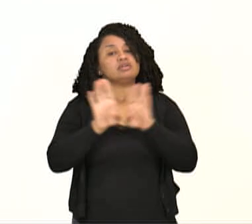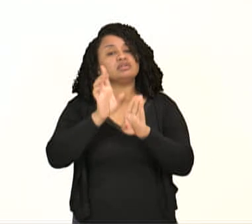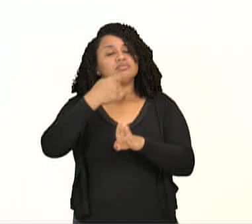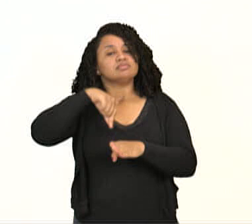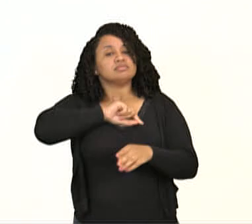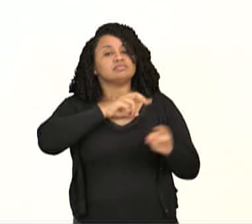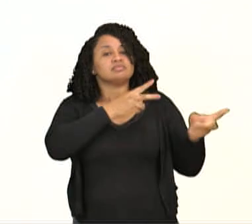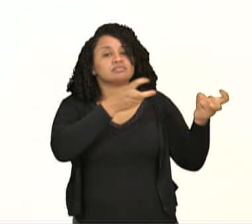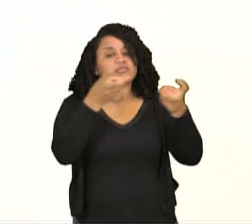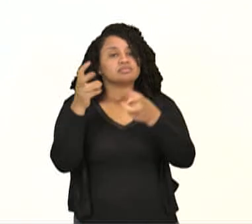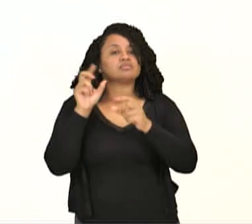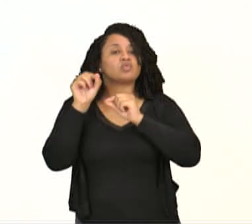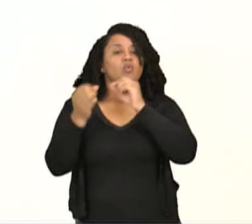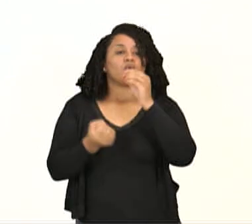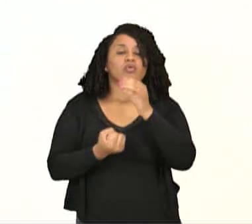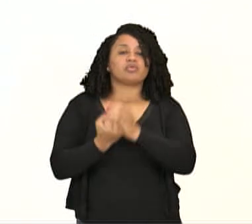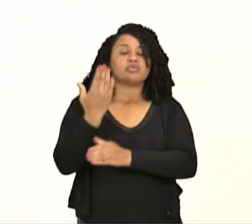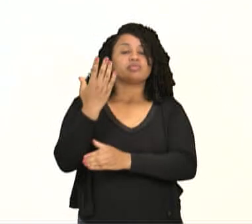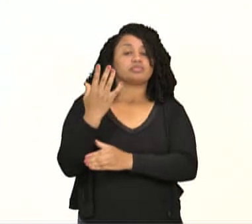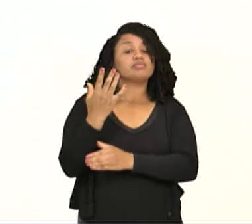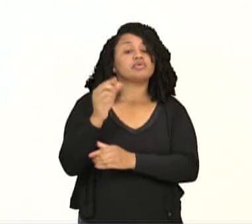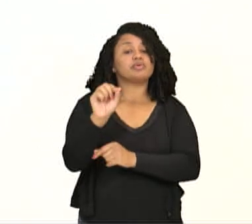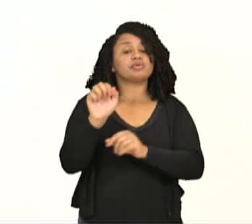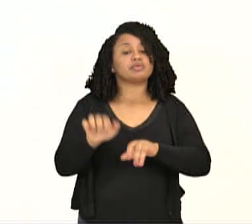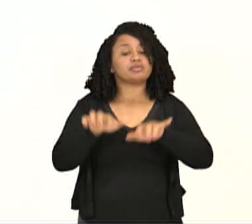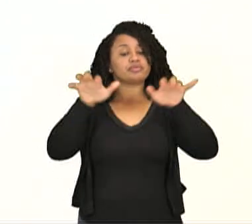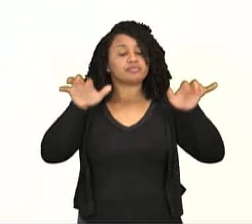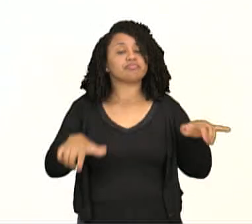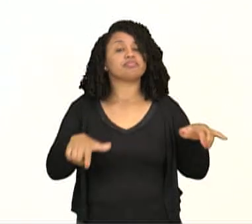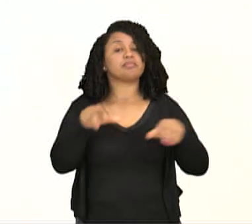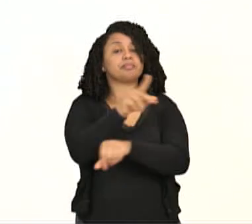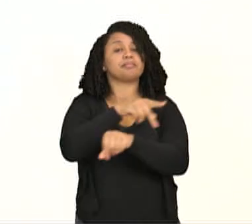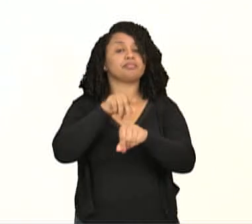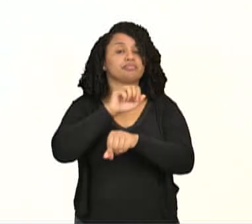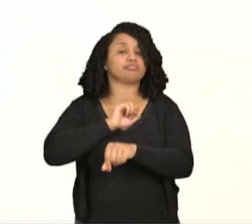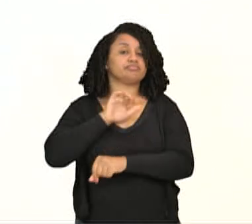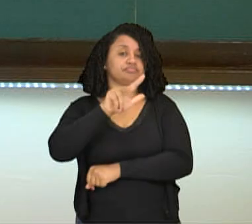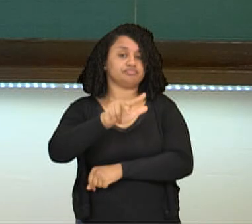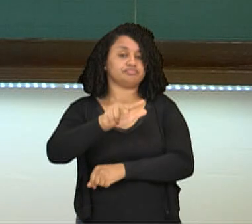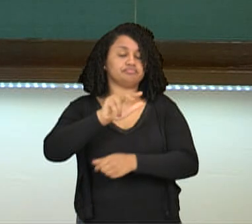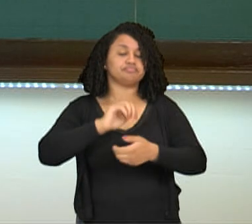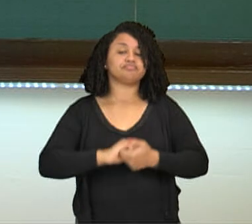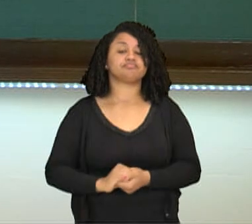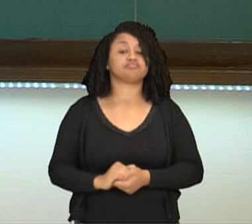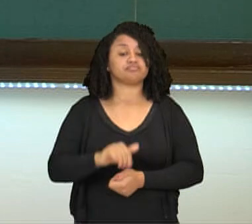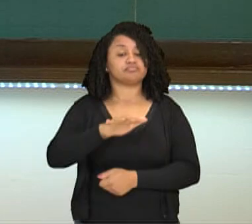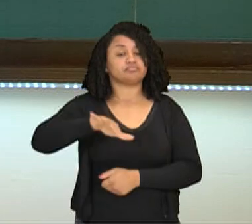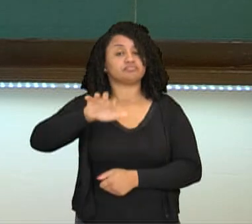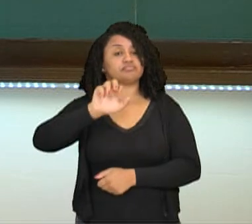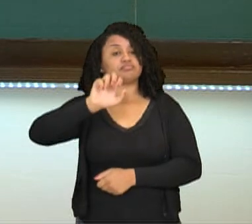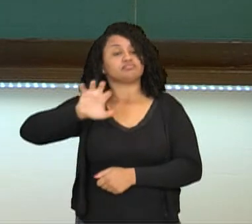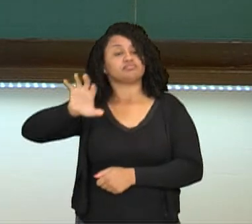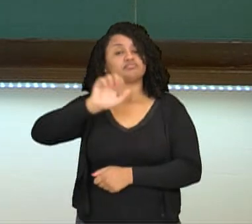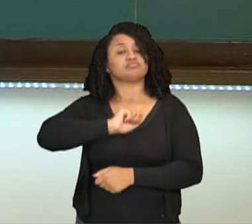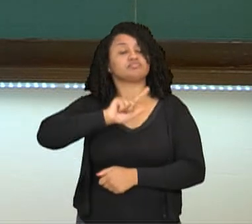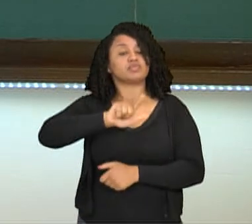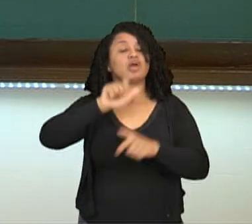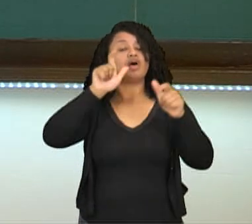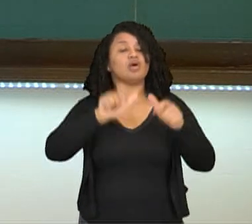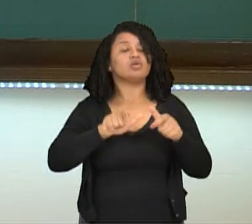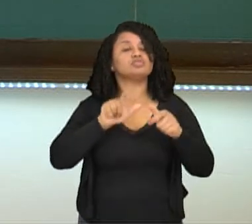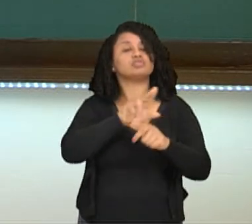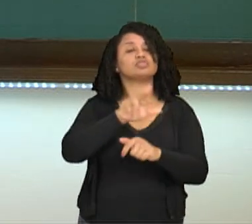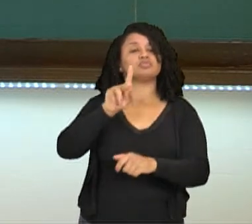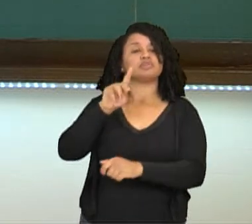é que então ocorre a formação da monarquia em Portugal. A região de Portugal está localizada na chamada